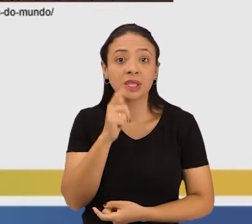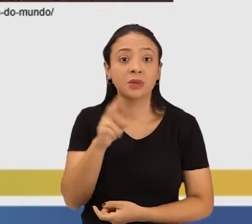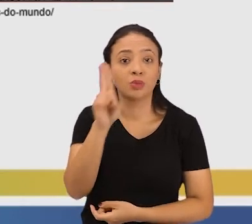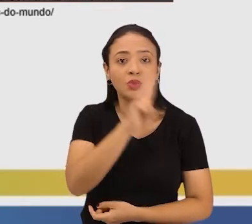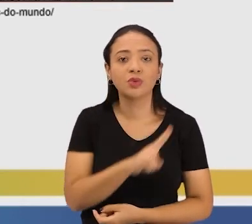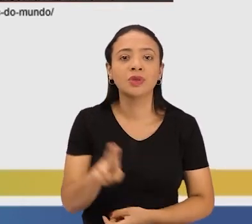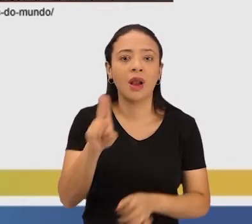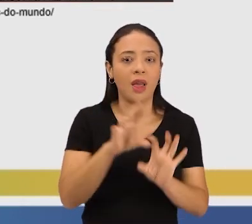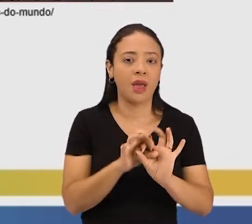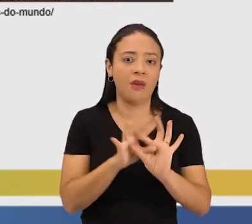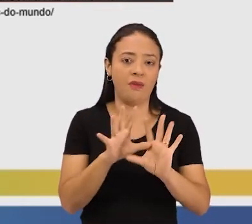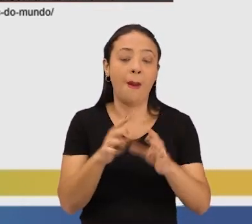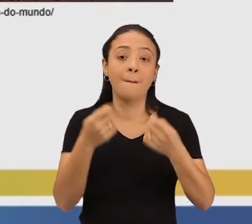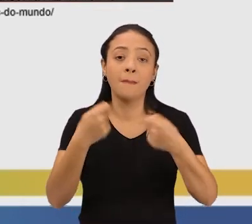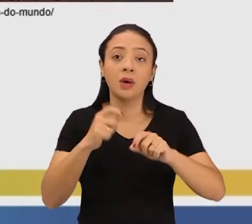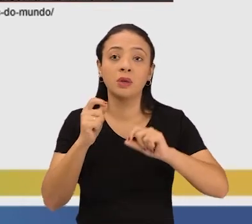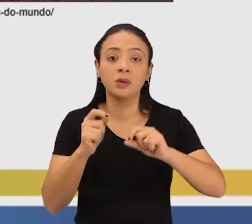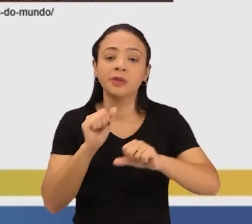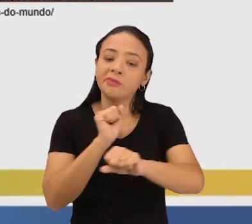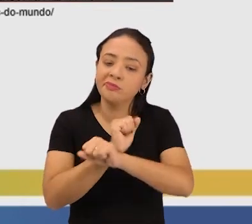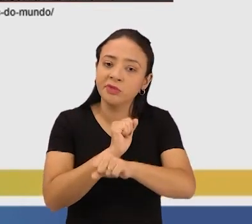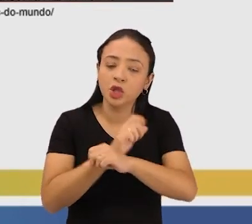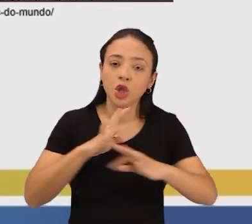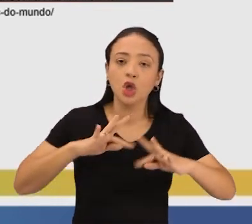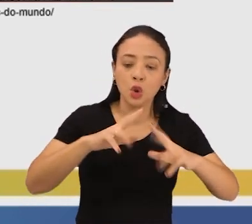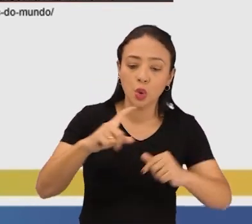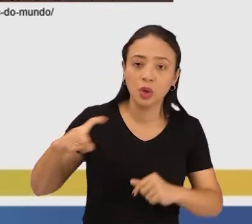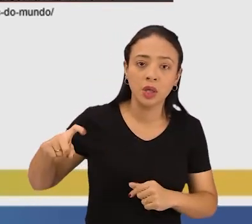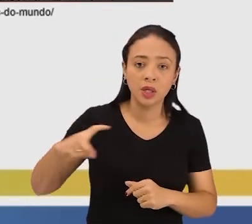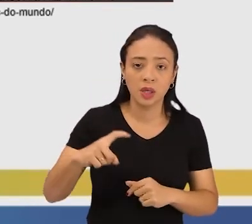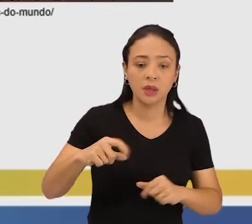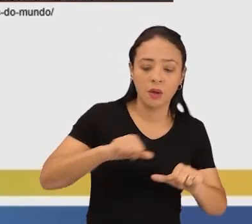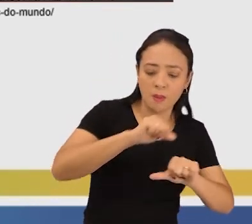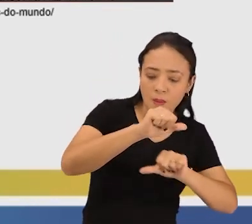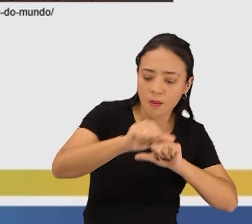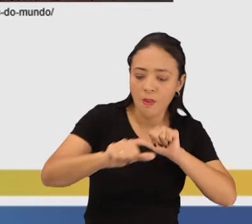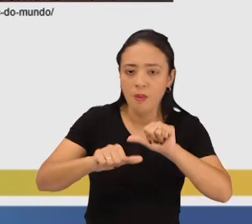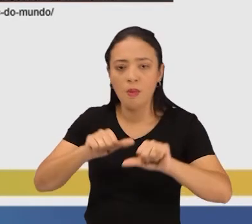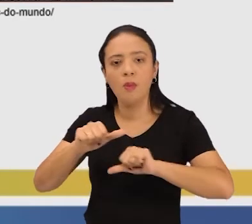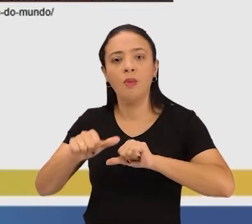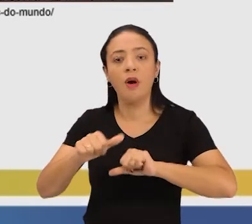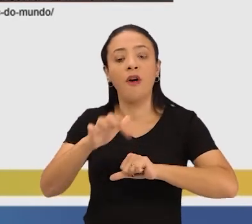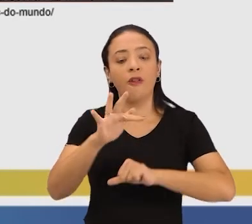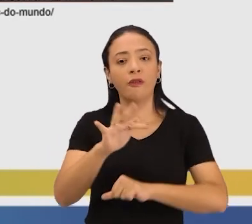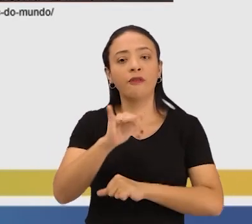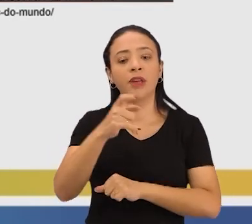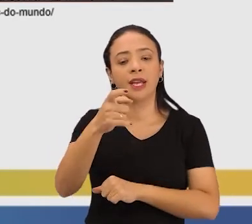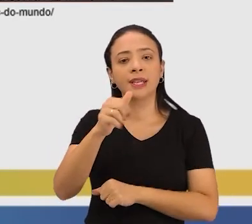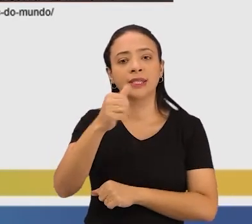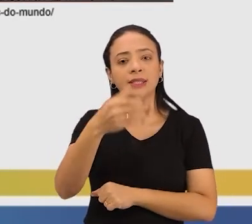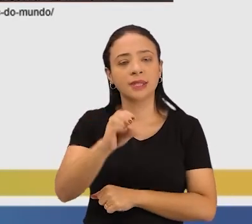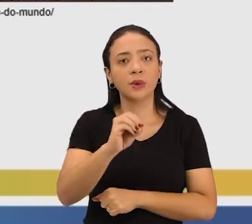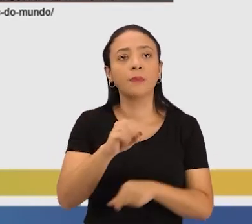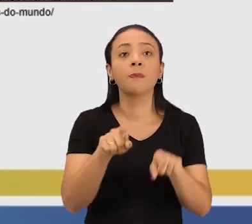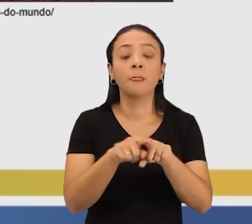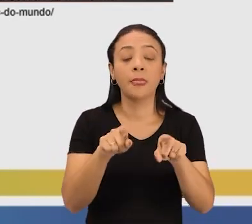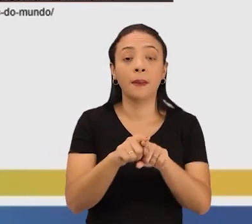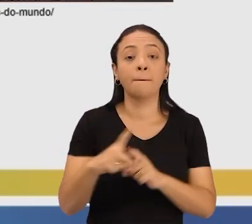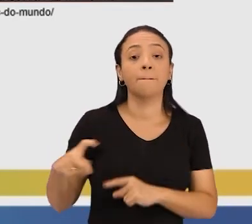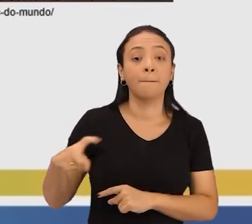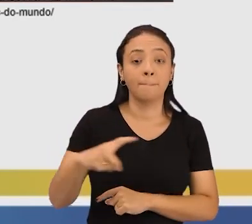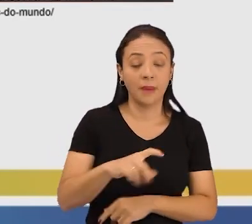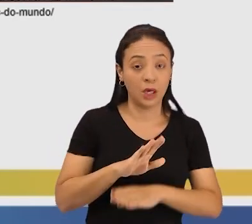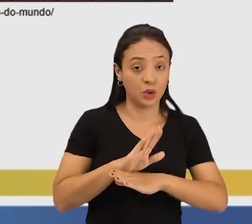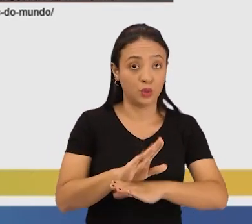forma livre. Primeiro temos que esperar com que as bactérias realizem esse processo de fixação. Outra coisa que as bactérias também